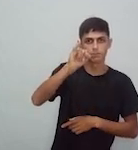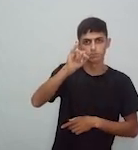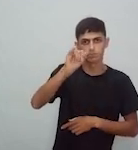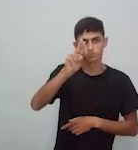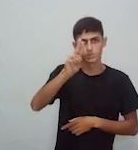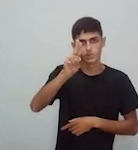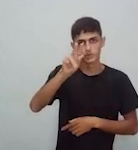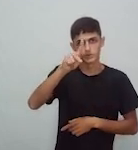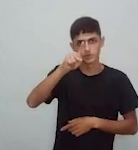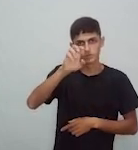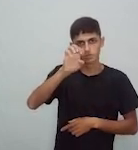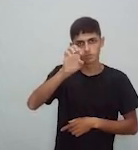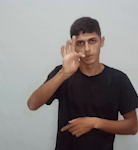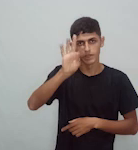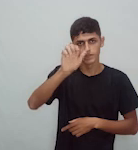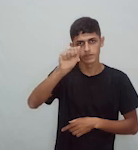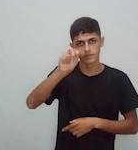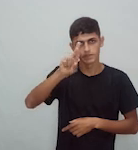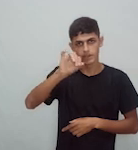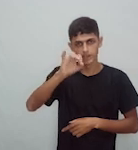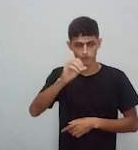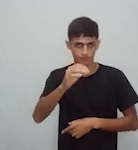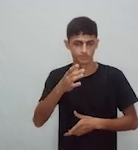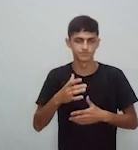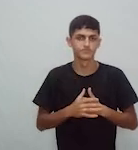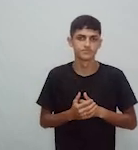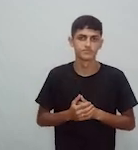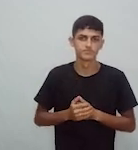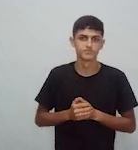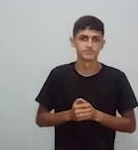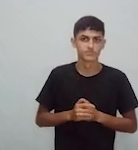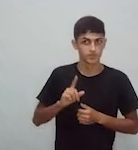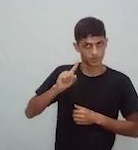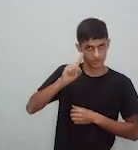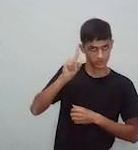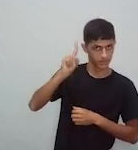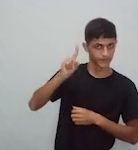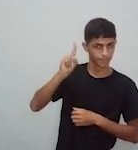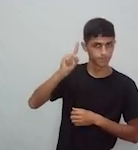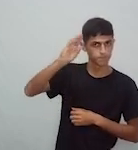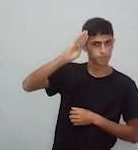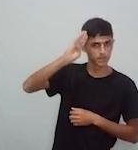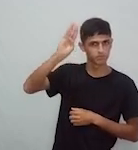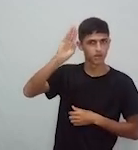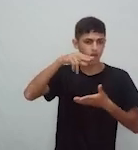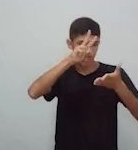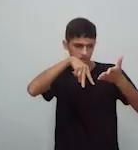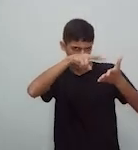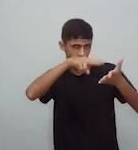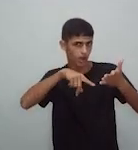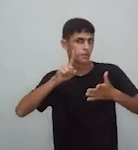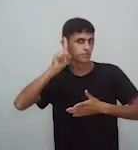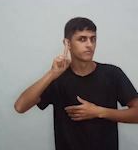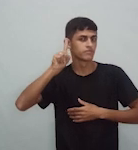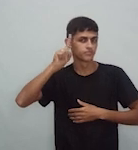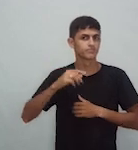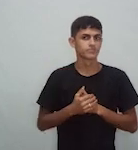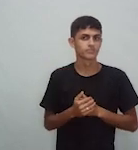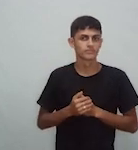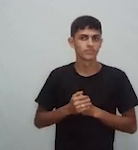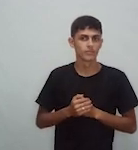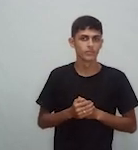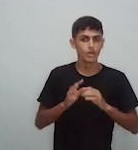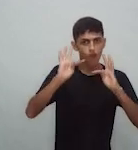pituitárias. Então, são essas aqui, inclusive, não está descrito na imagem, mas também os ossos do crânio faz parte do